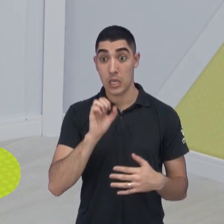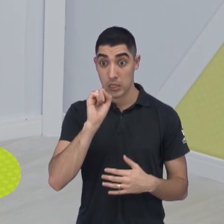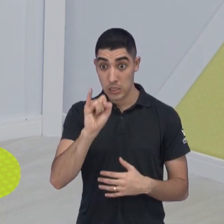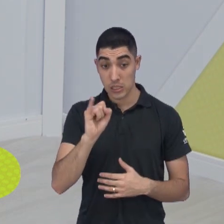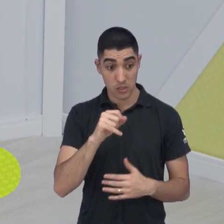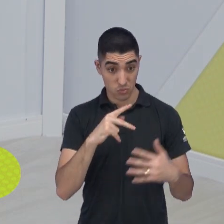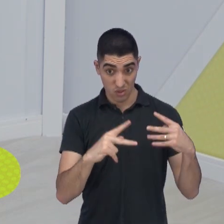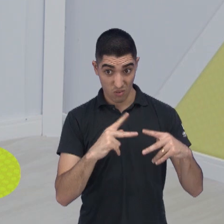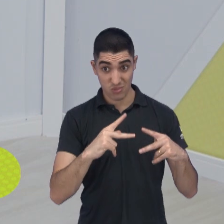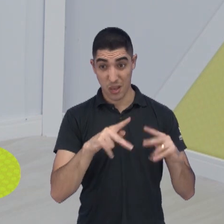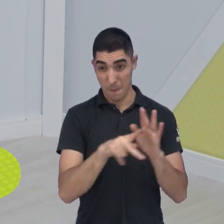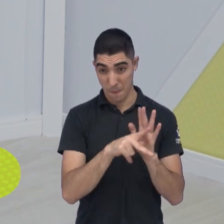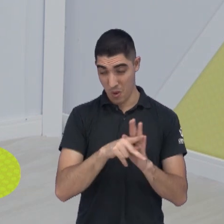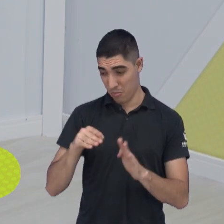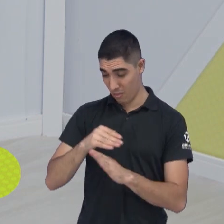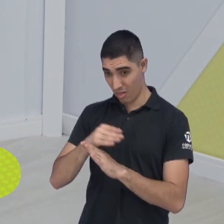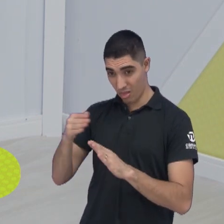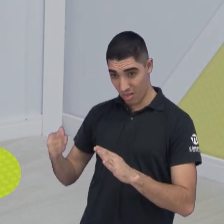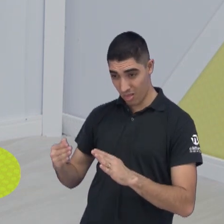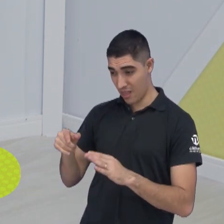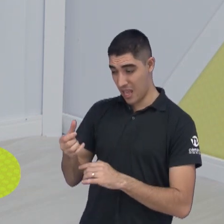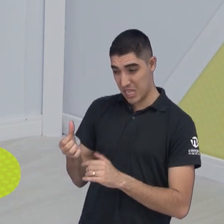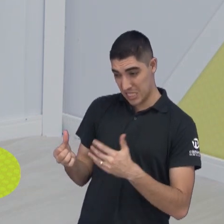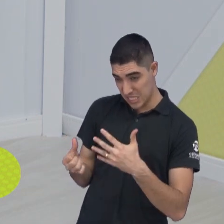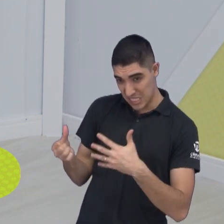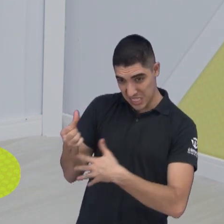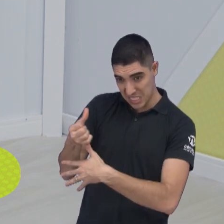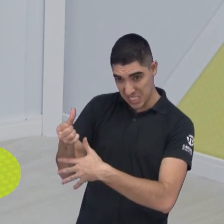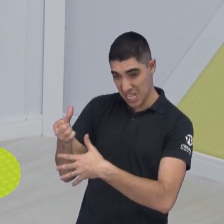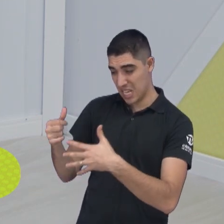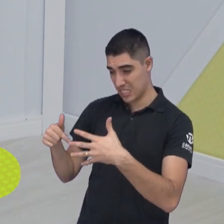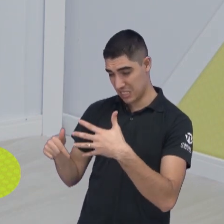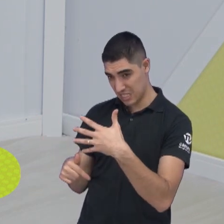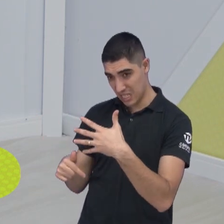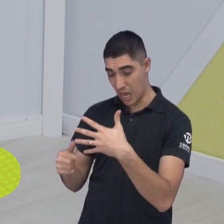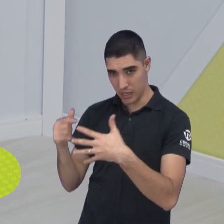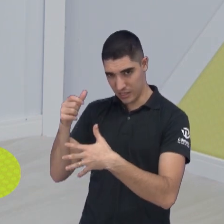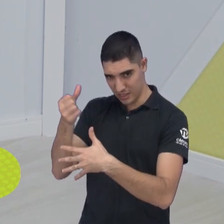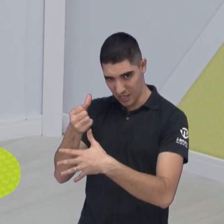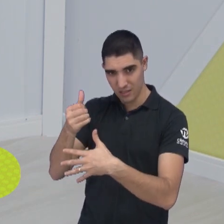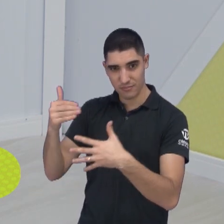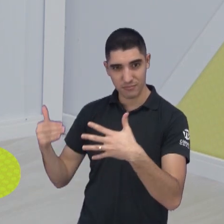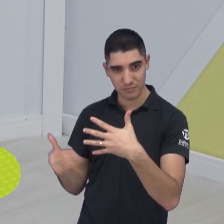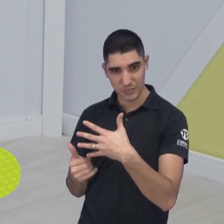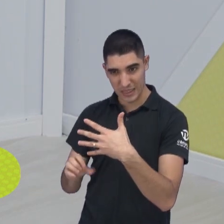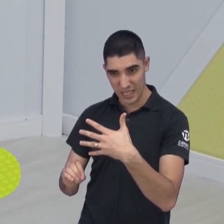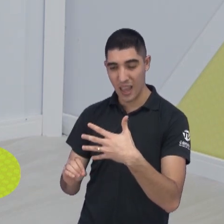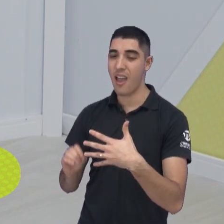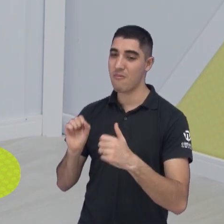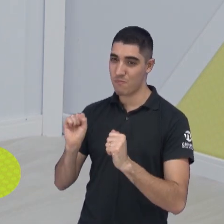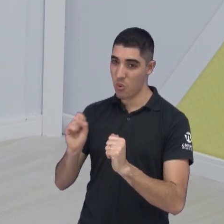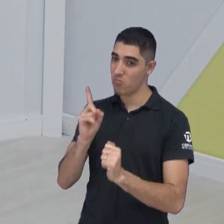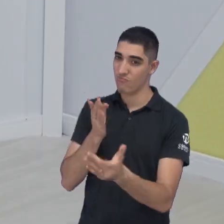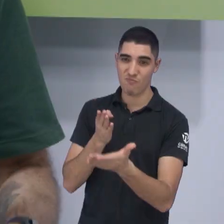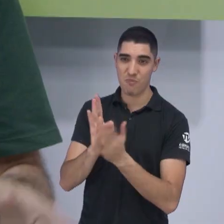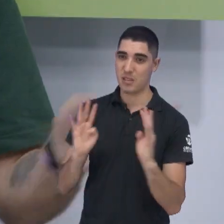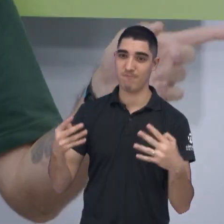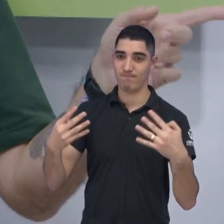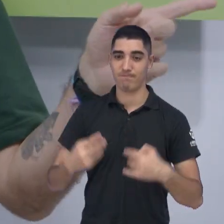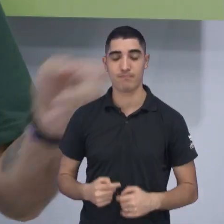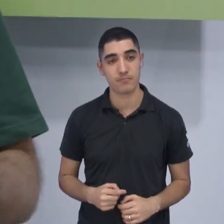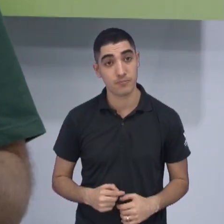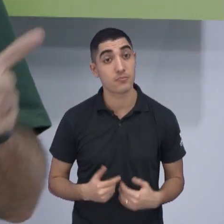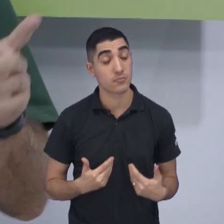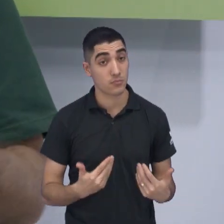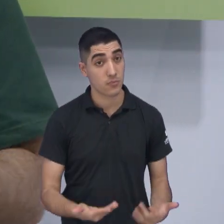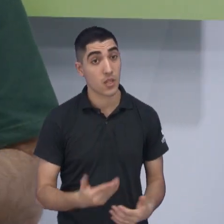baixo, pode correr o risco de ficar fora do mata-mata. Por isso que é importante ficar entre os 5 primeiros, Brunão. E aí, como